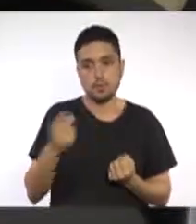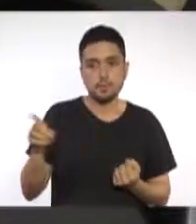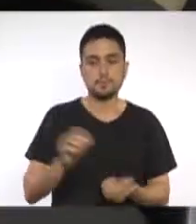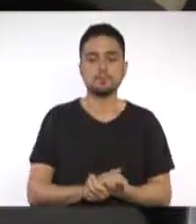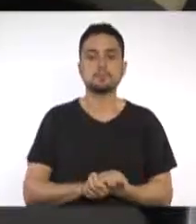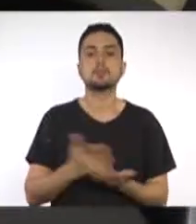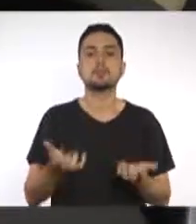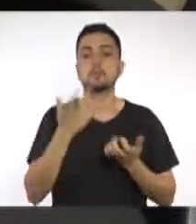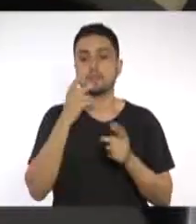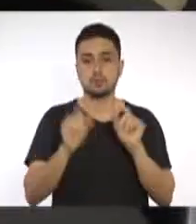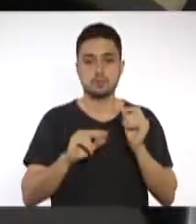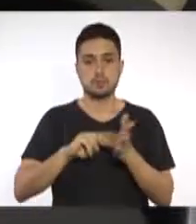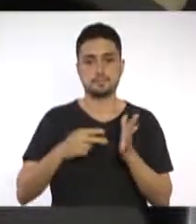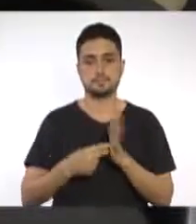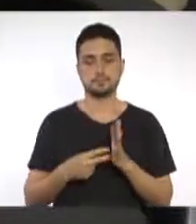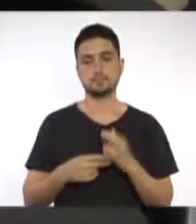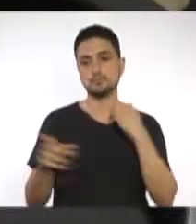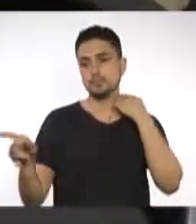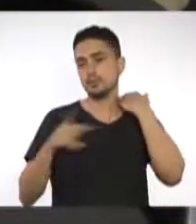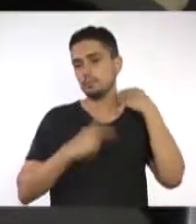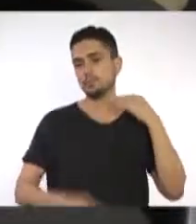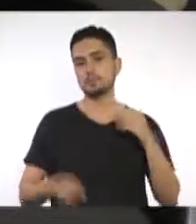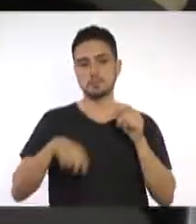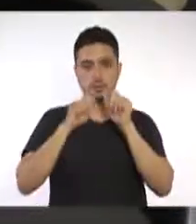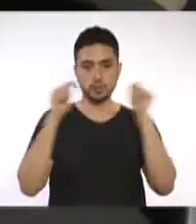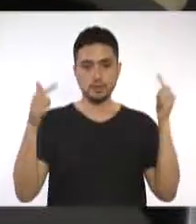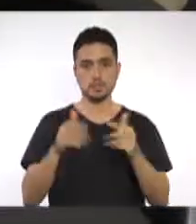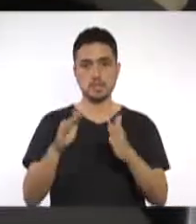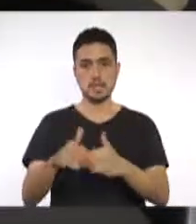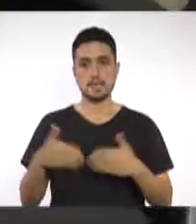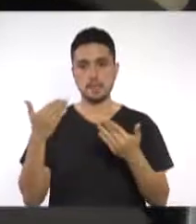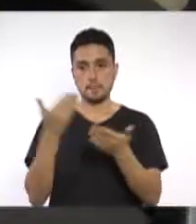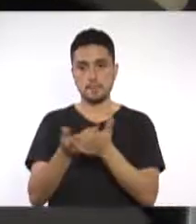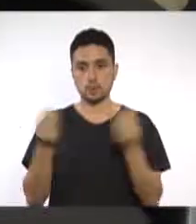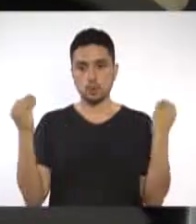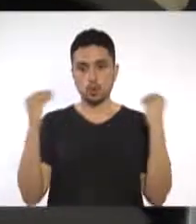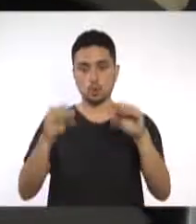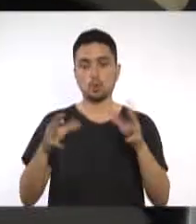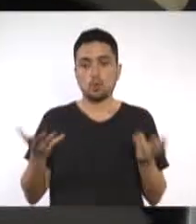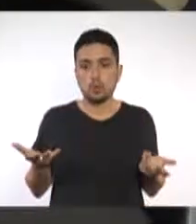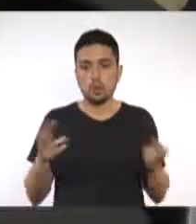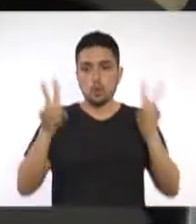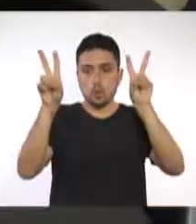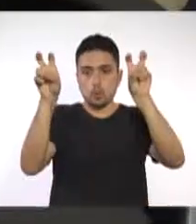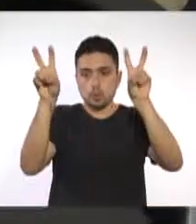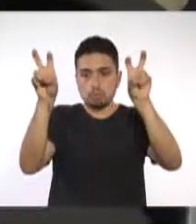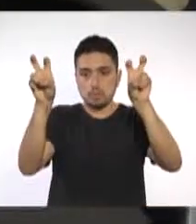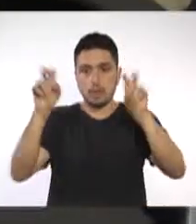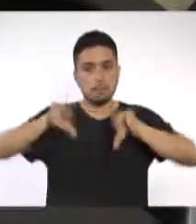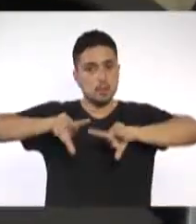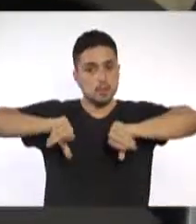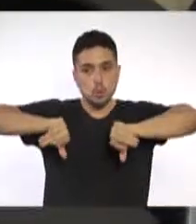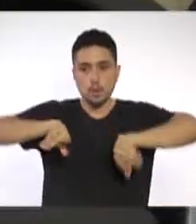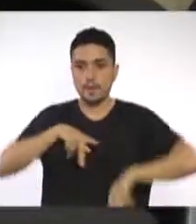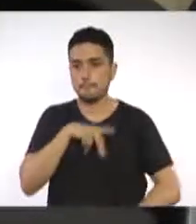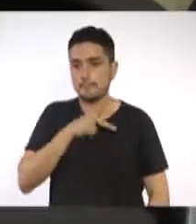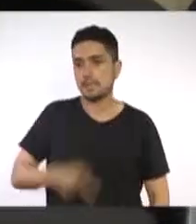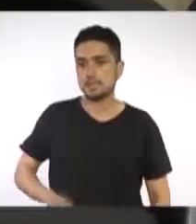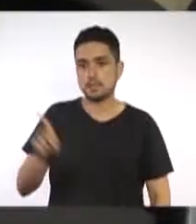fez o requerimento, publicou o requerimento. O tema foi trazido não pelo presidente da